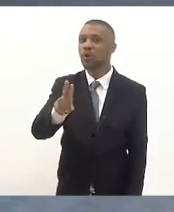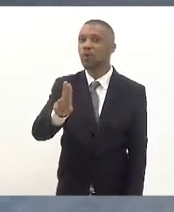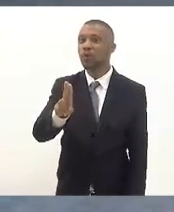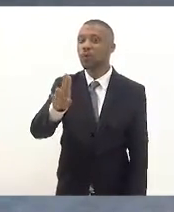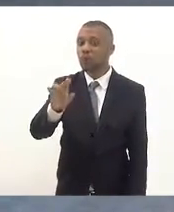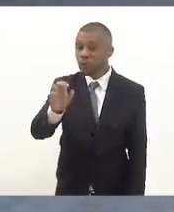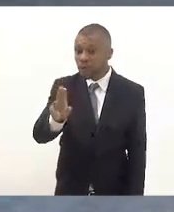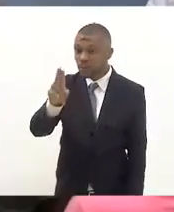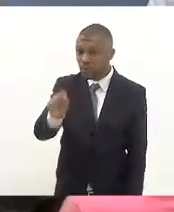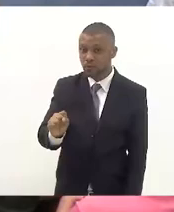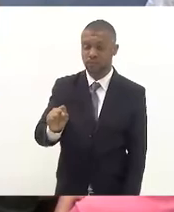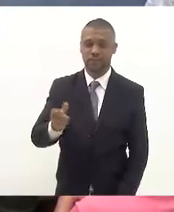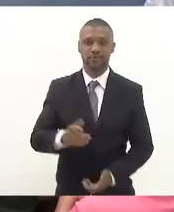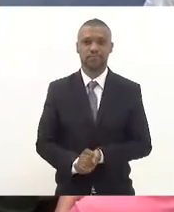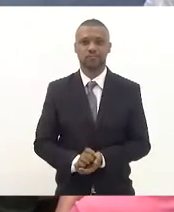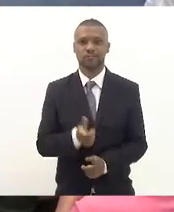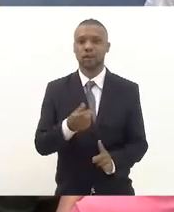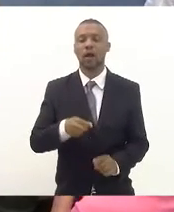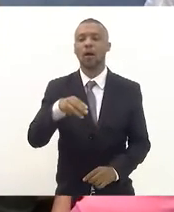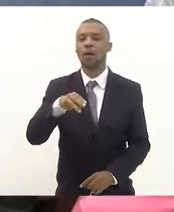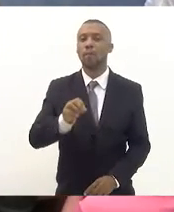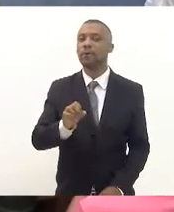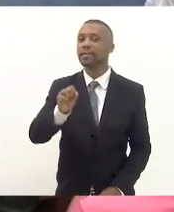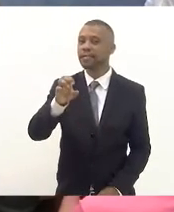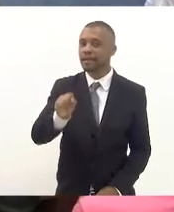um grande Vereador Moisés